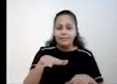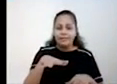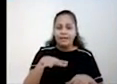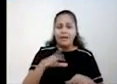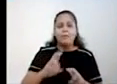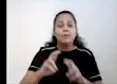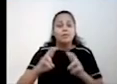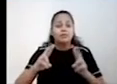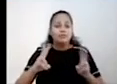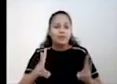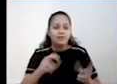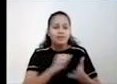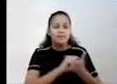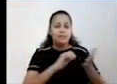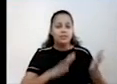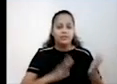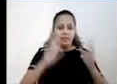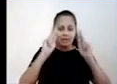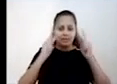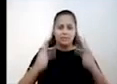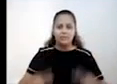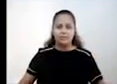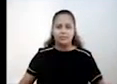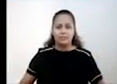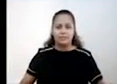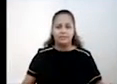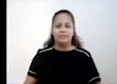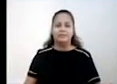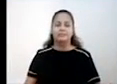diferentes atividades humanas.